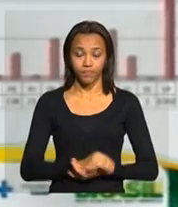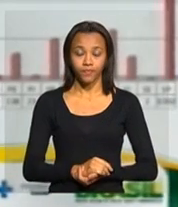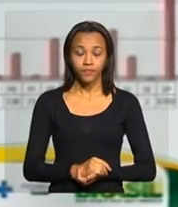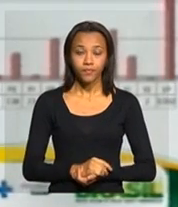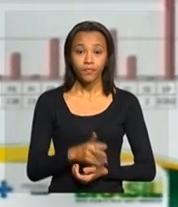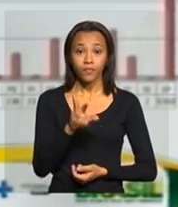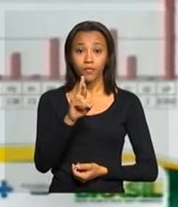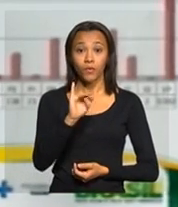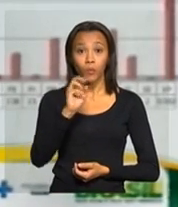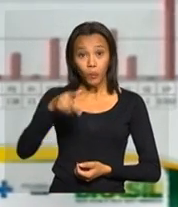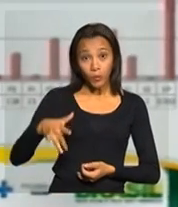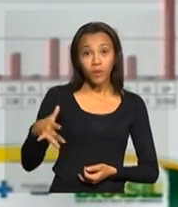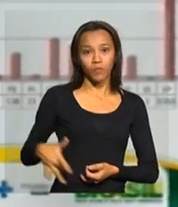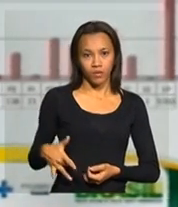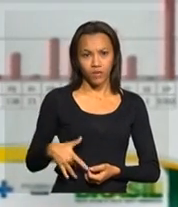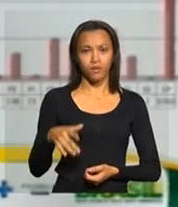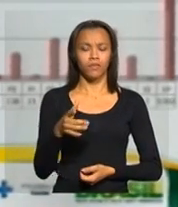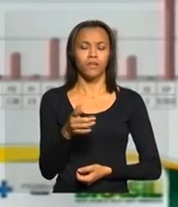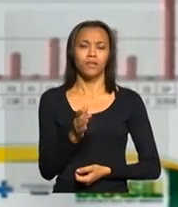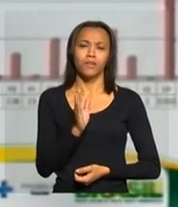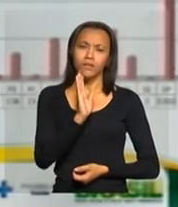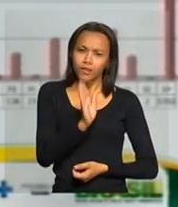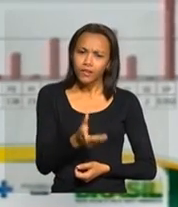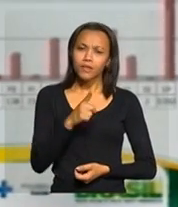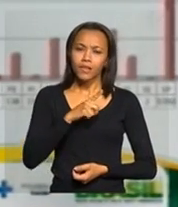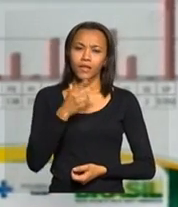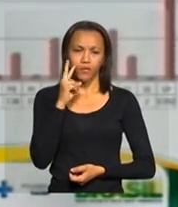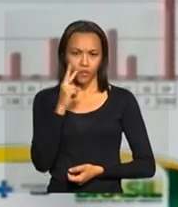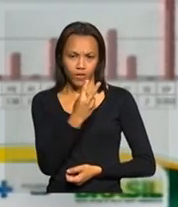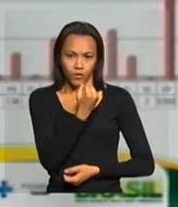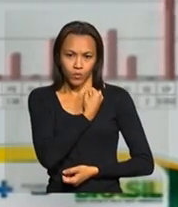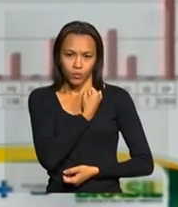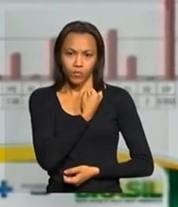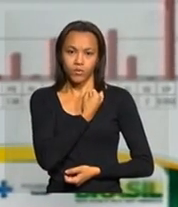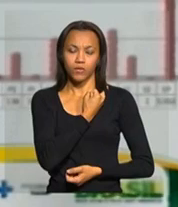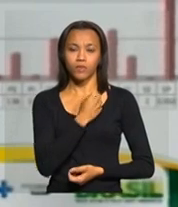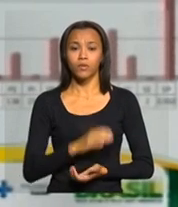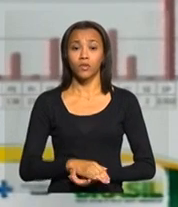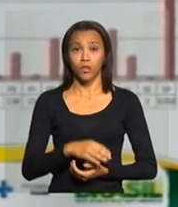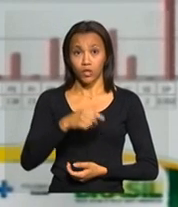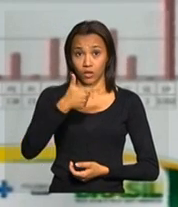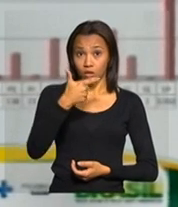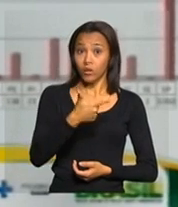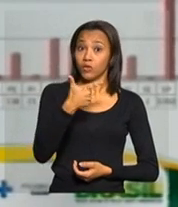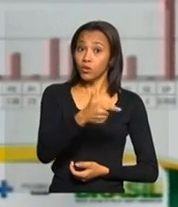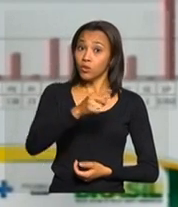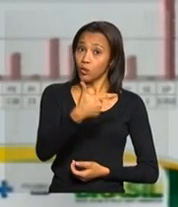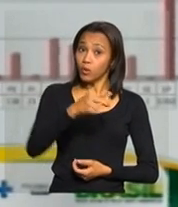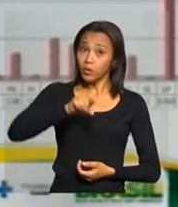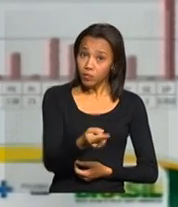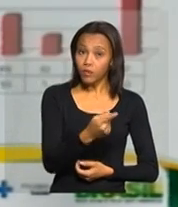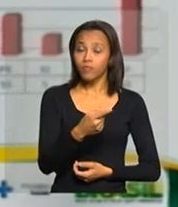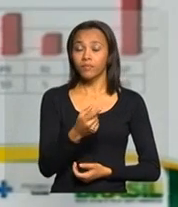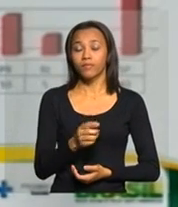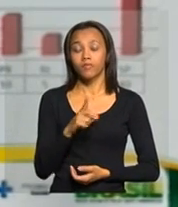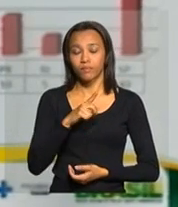rim, especificamente, esse é o total. Nós fizemos 2.689,